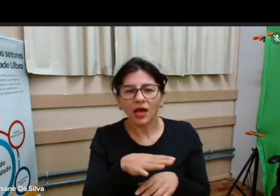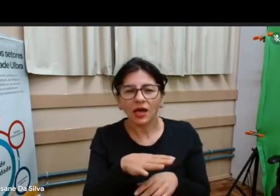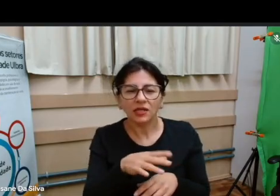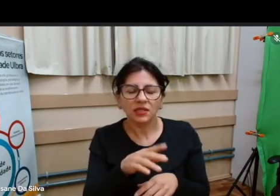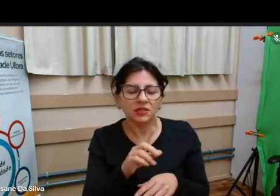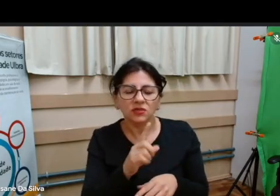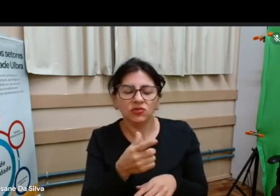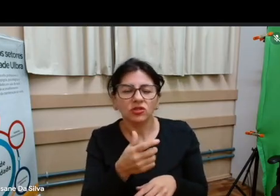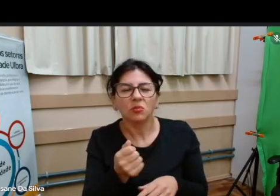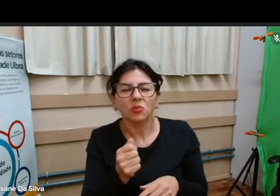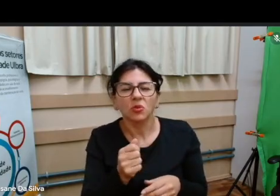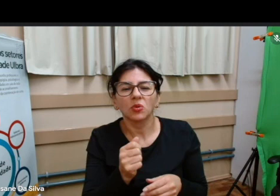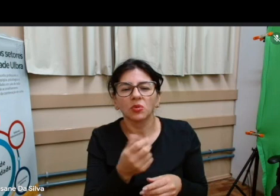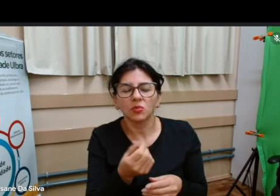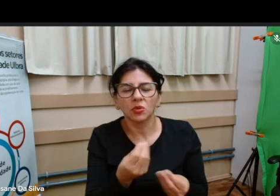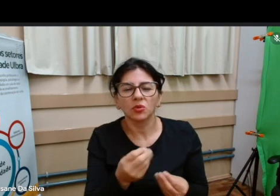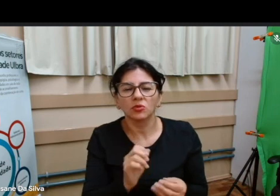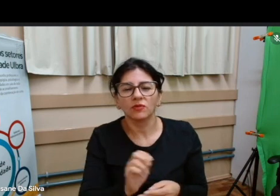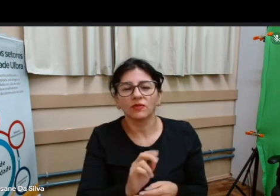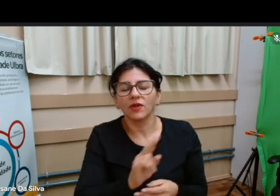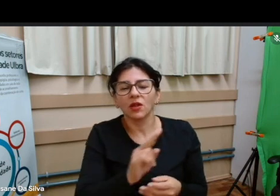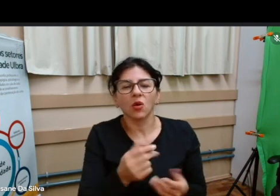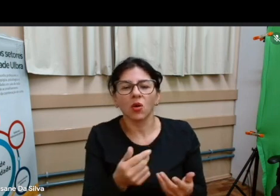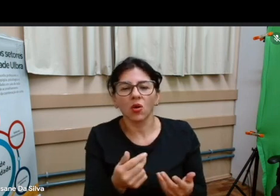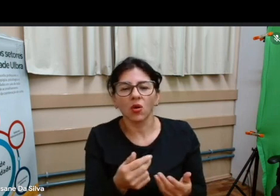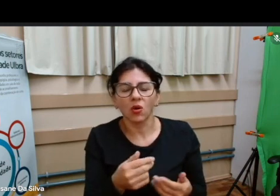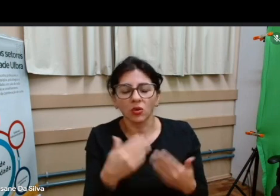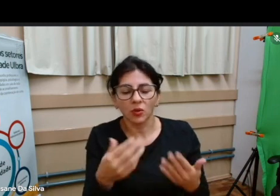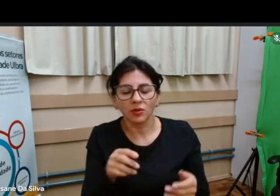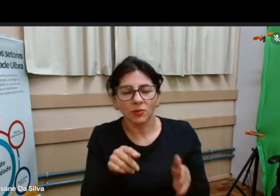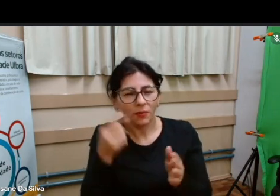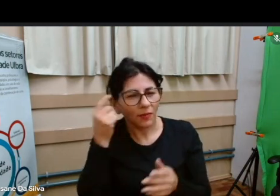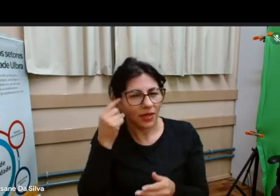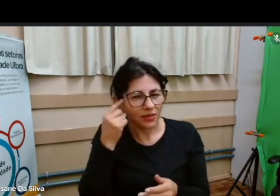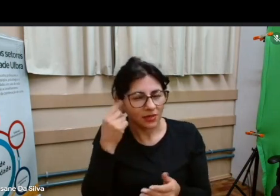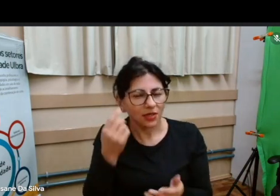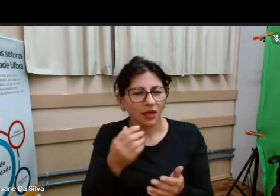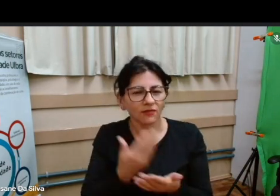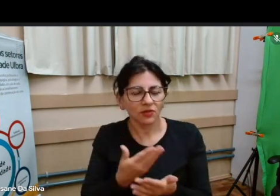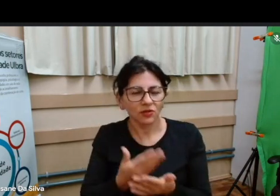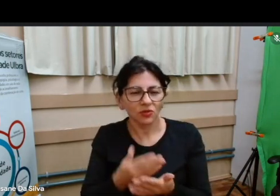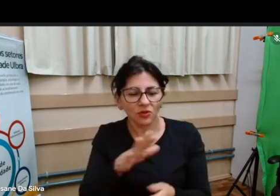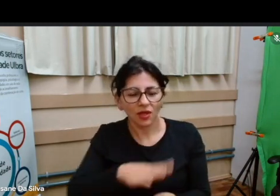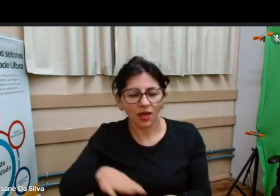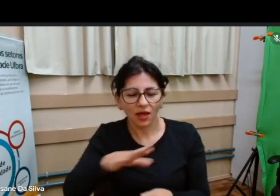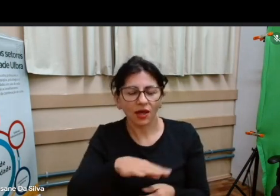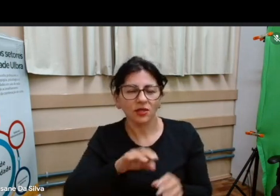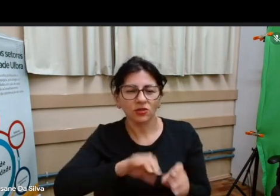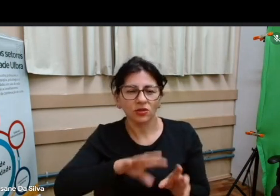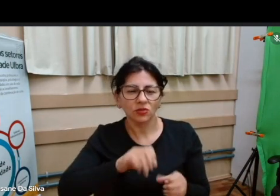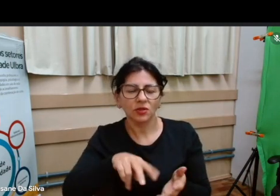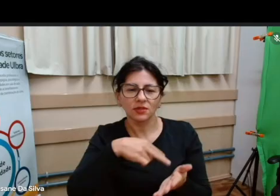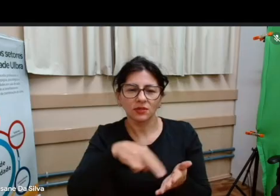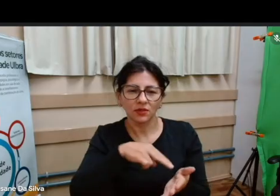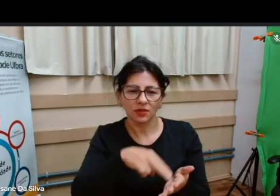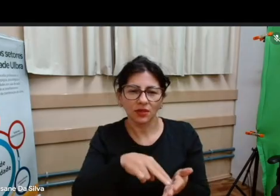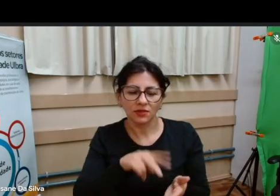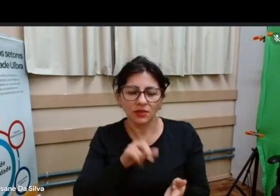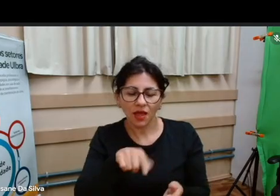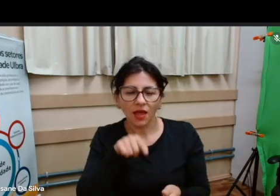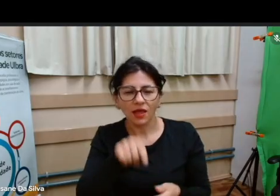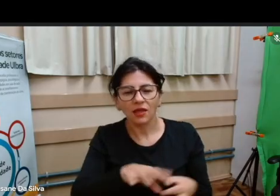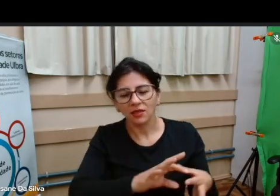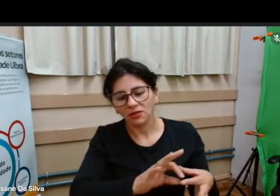pensava em estudos da área de educação em dança então é um pouco esse contexto que eu acho importante